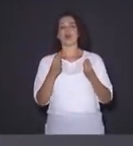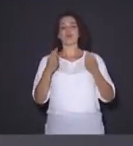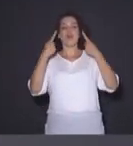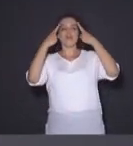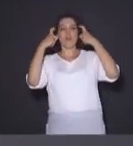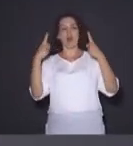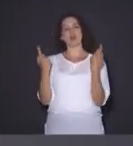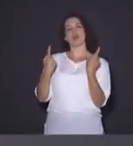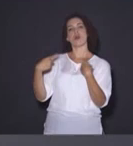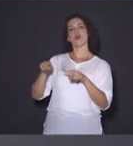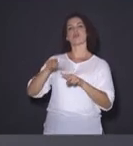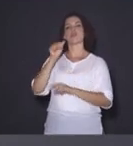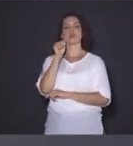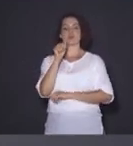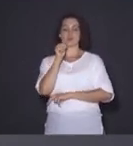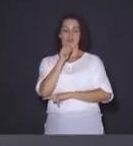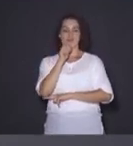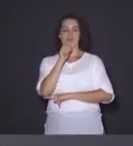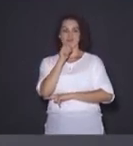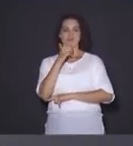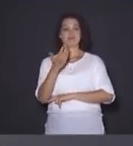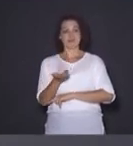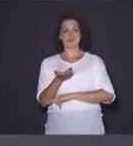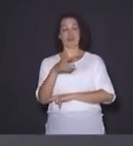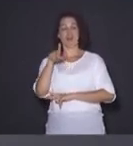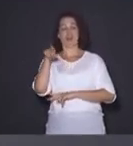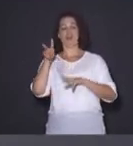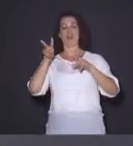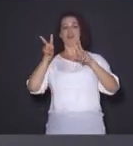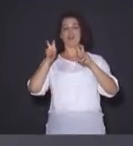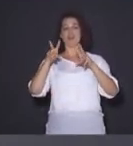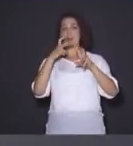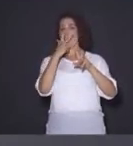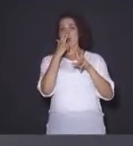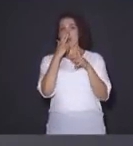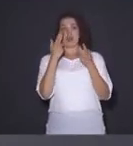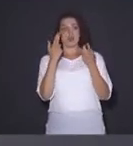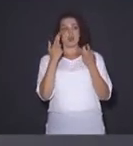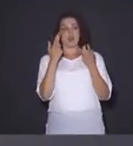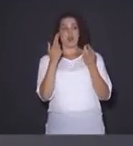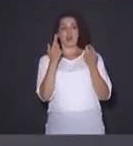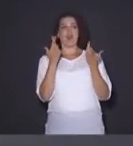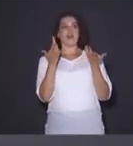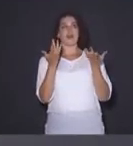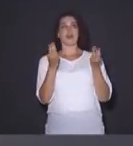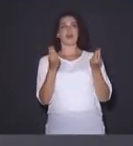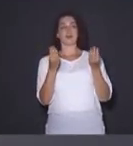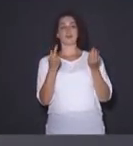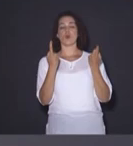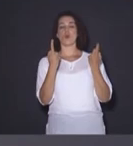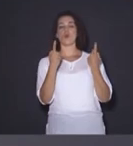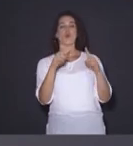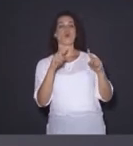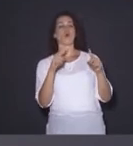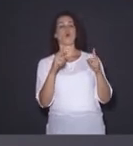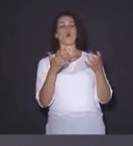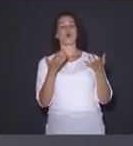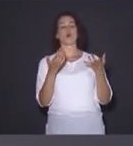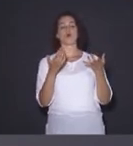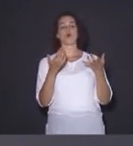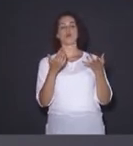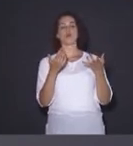contra a mulher né isso foi considerado um ataque nem a oea deu um ataque